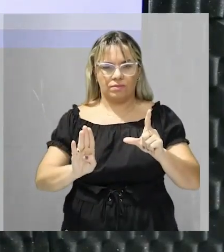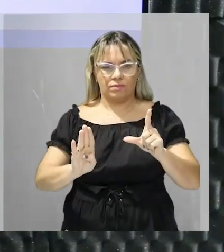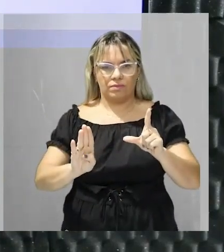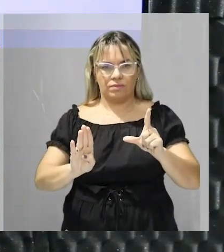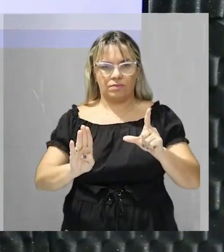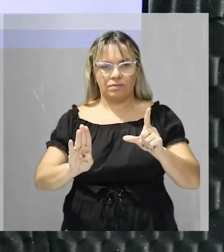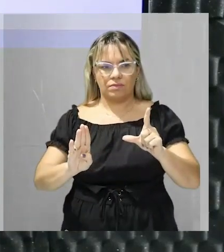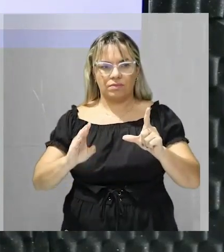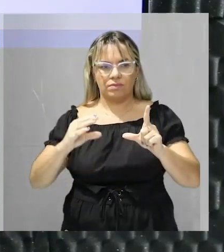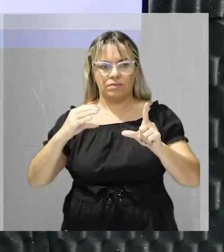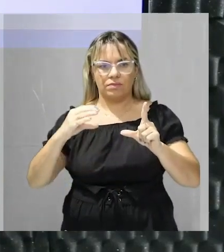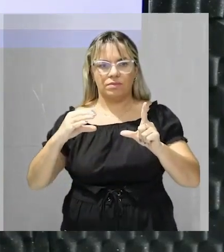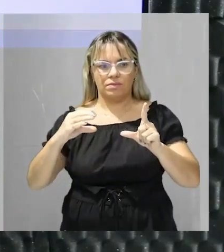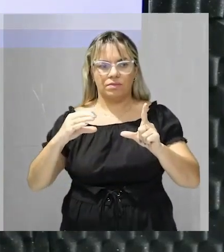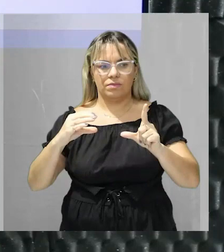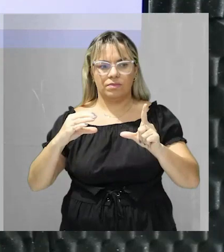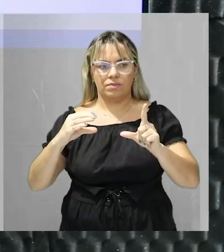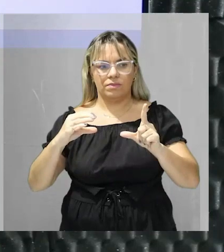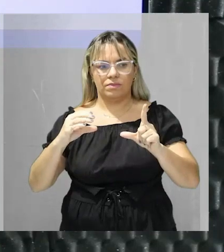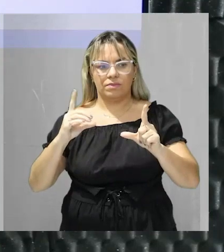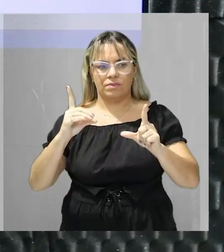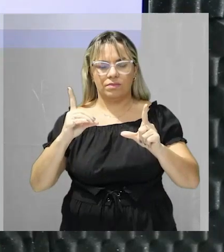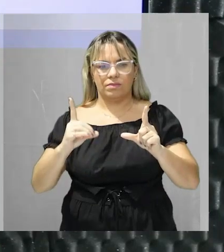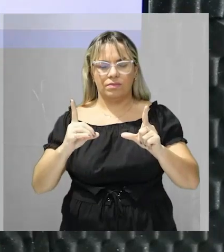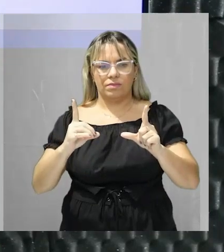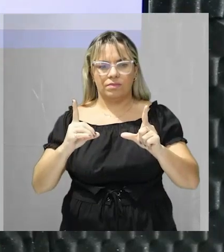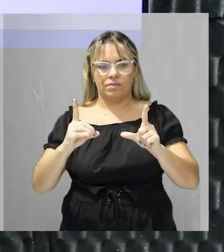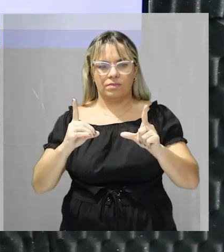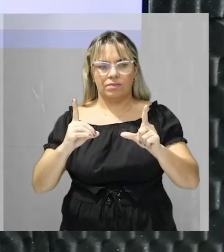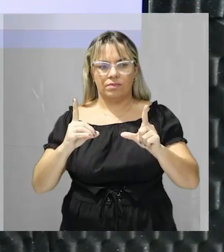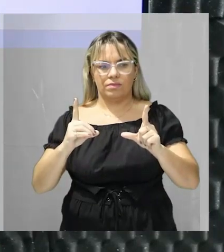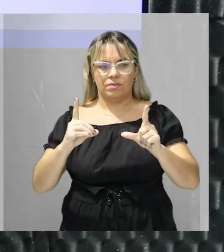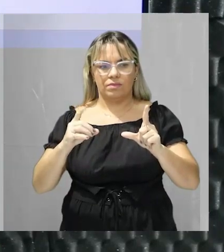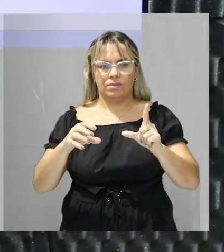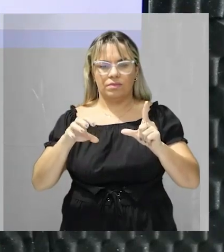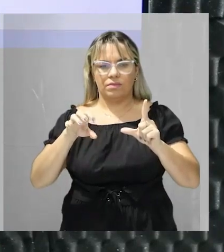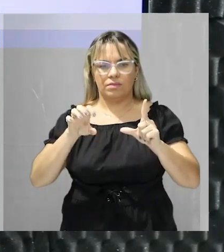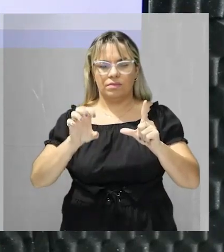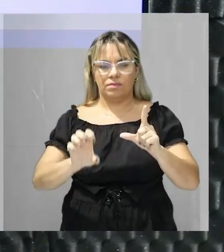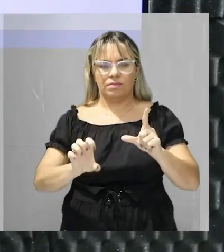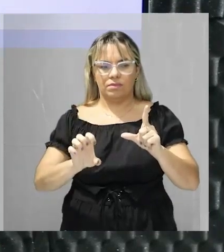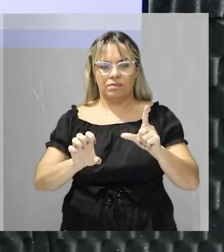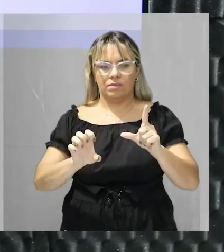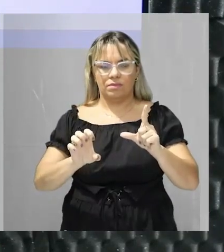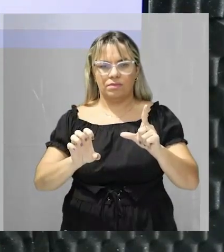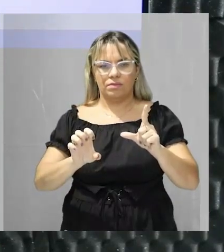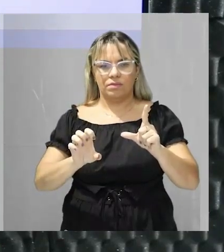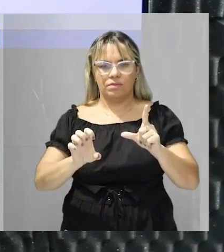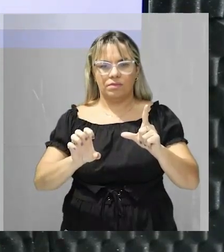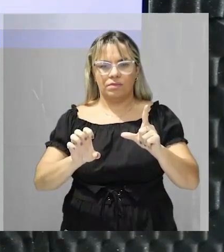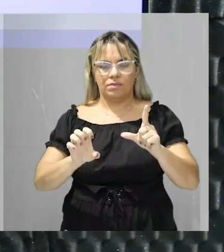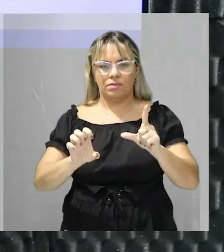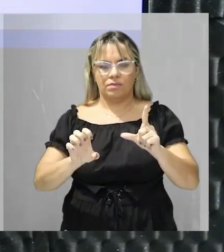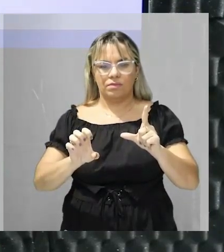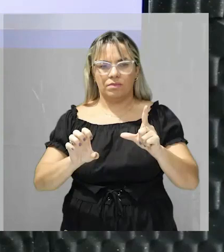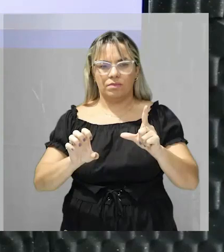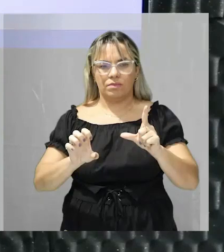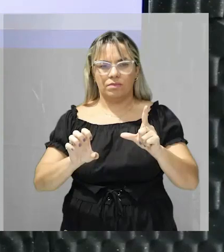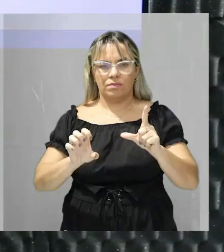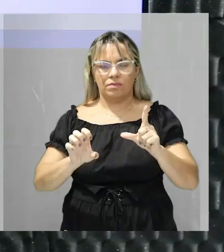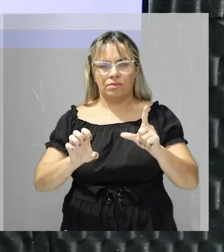C 1,96 D 1,97 por fim letra e 1 e 98